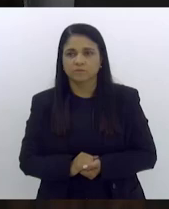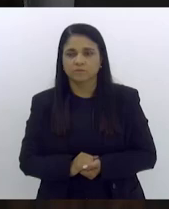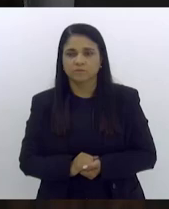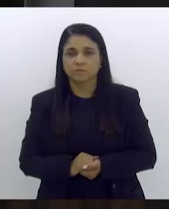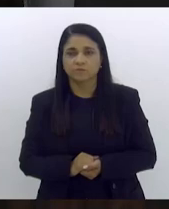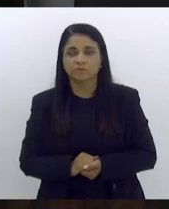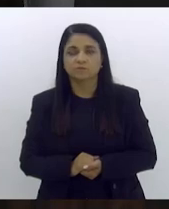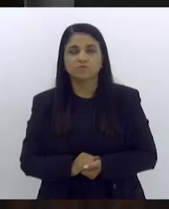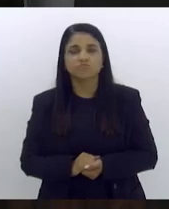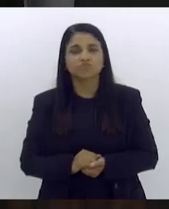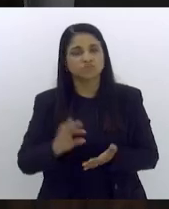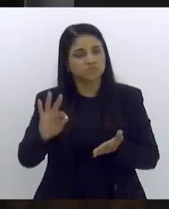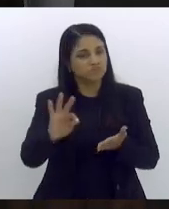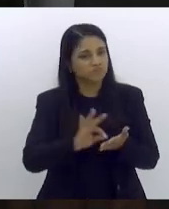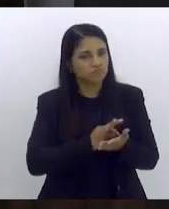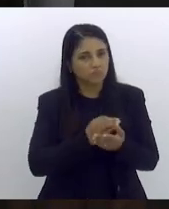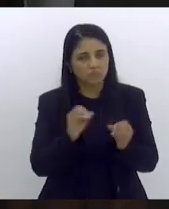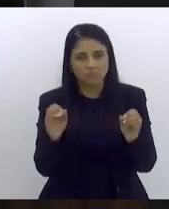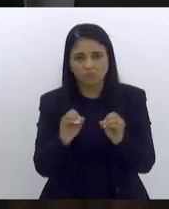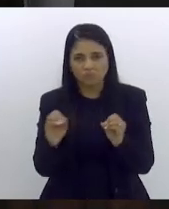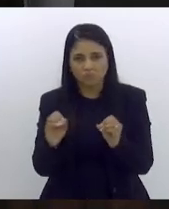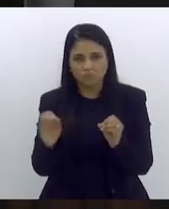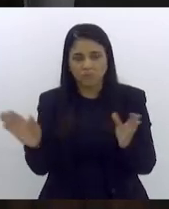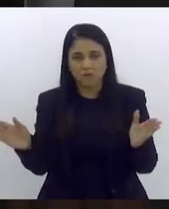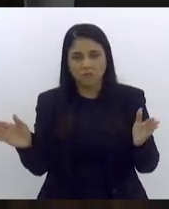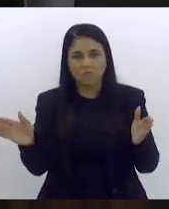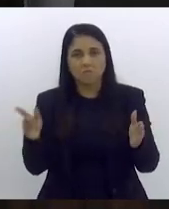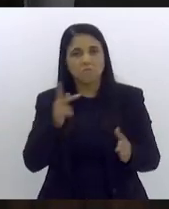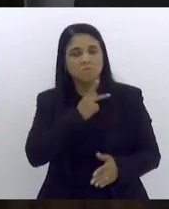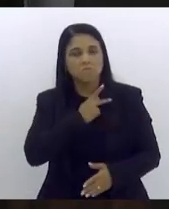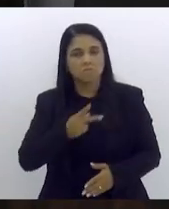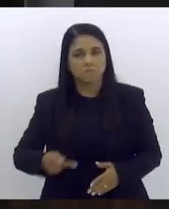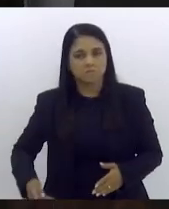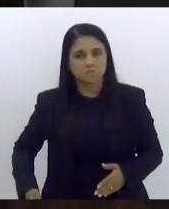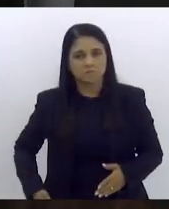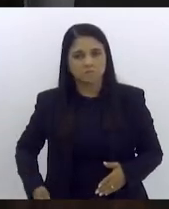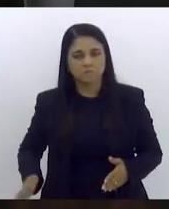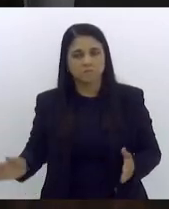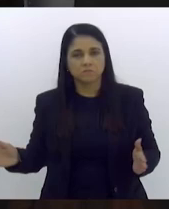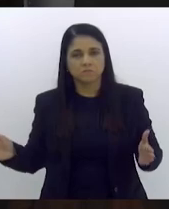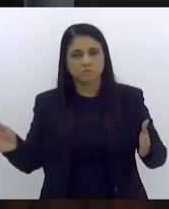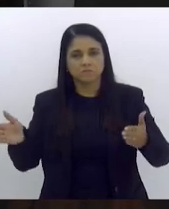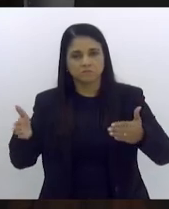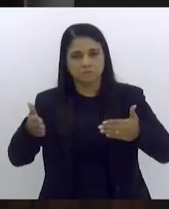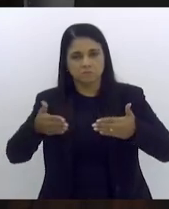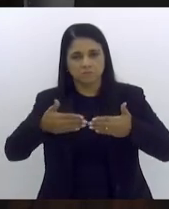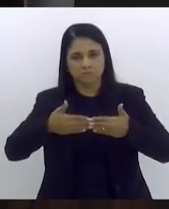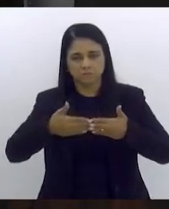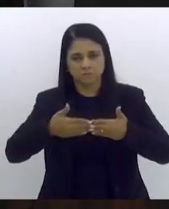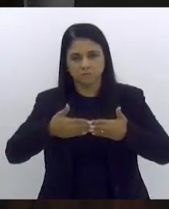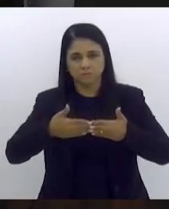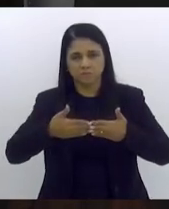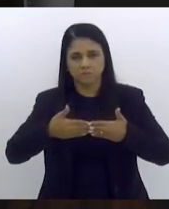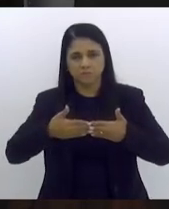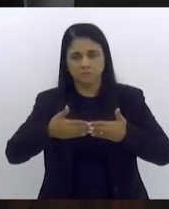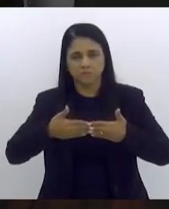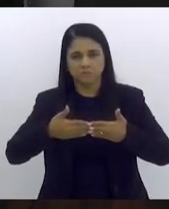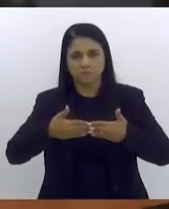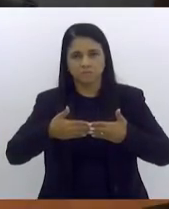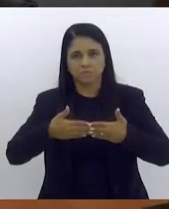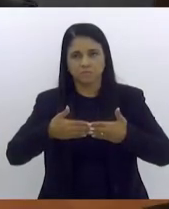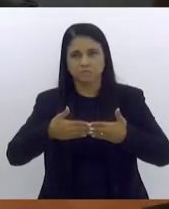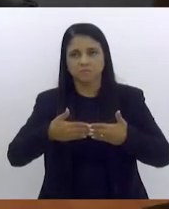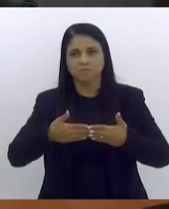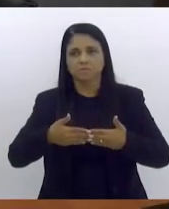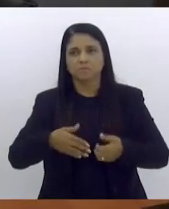Não havendo mais orador inscrito, a presidência encerra o expediente final. Está encerrado.